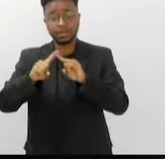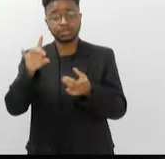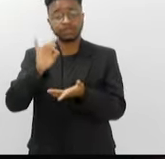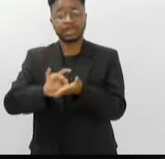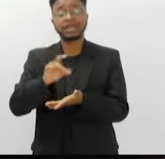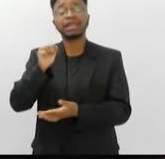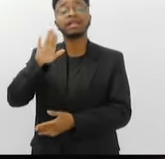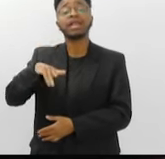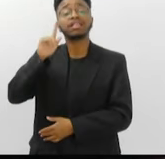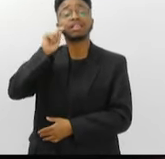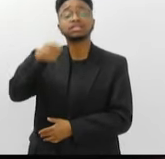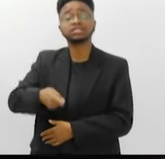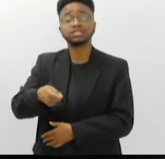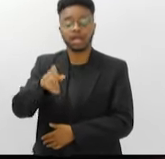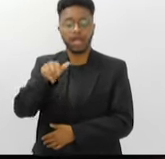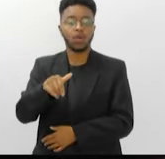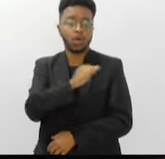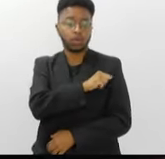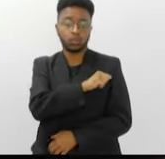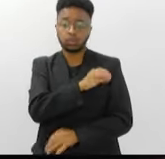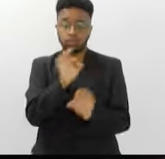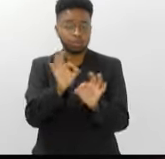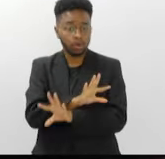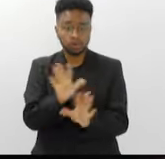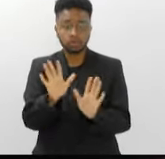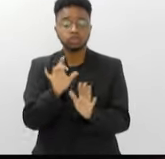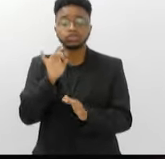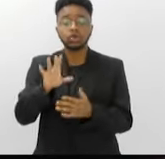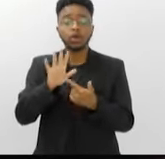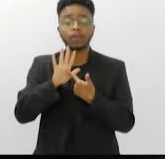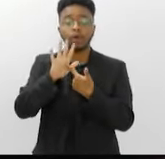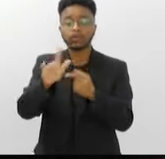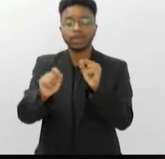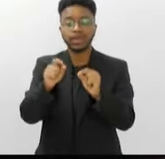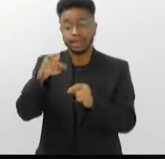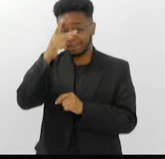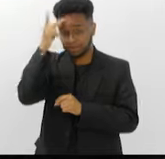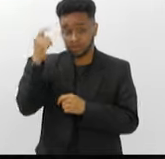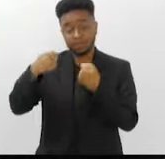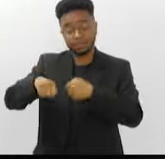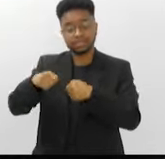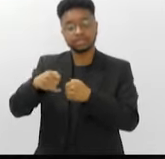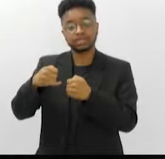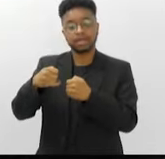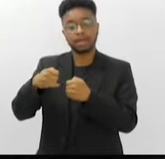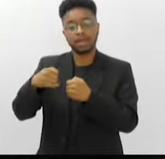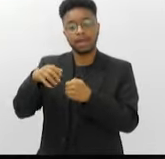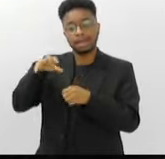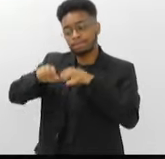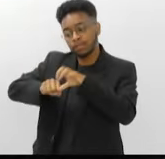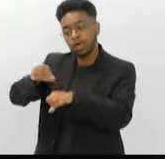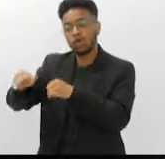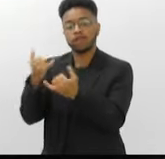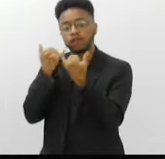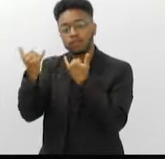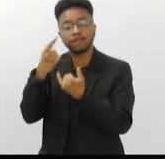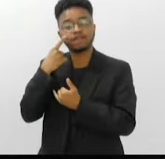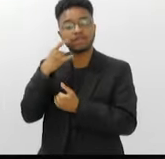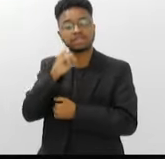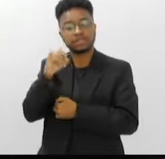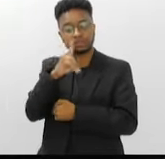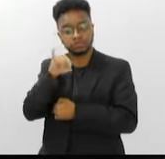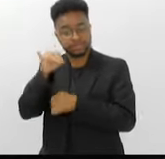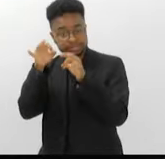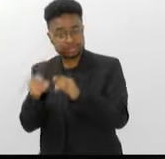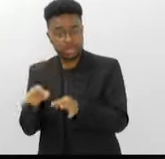estudante, é o aluno. Só diz para a pessoa se informar antes de meter o dedo e reproduzir, ver se a data está certa, se a foto